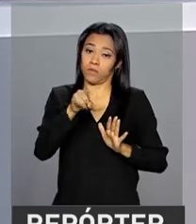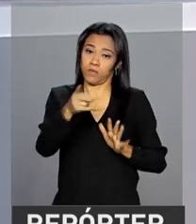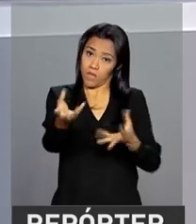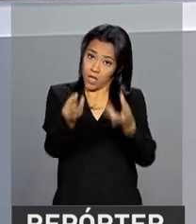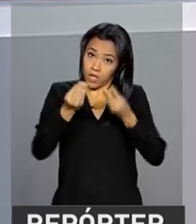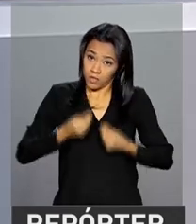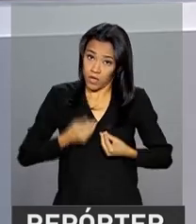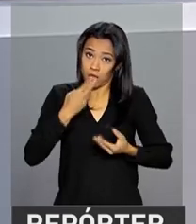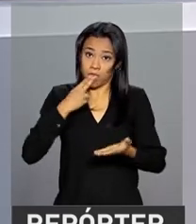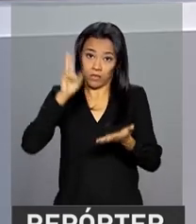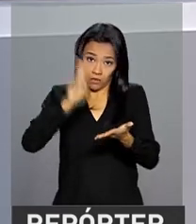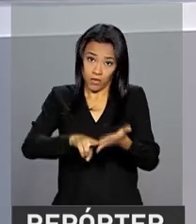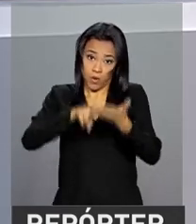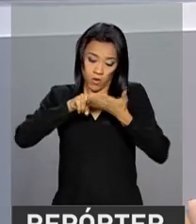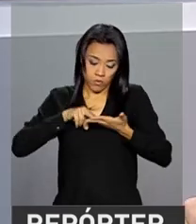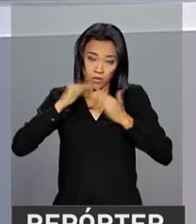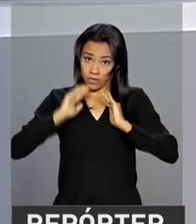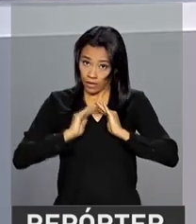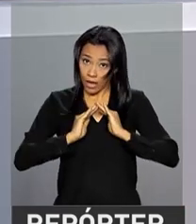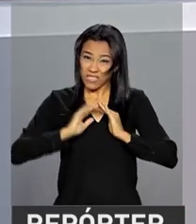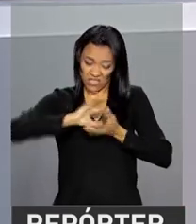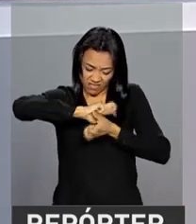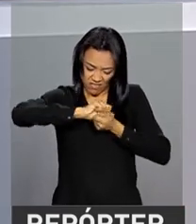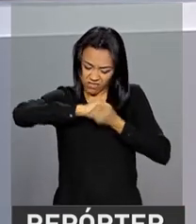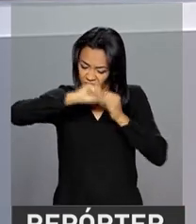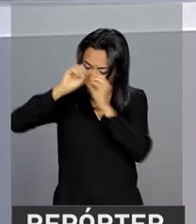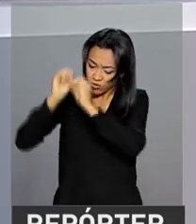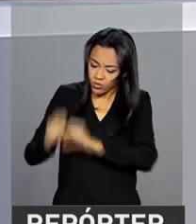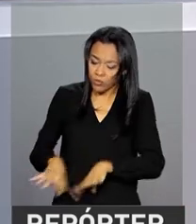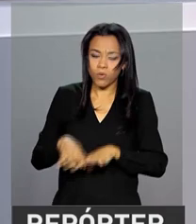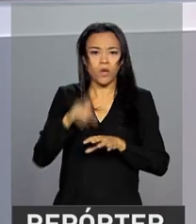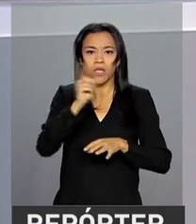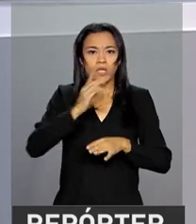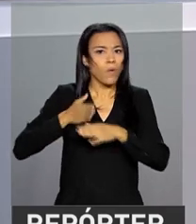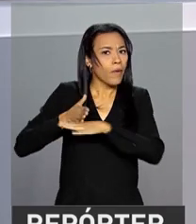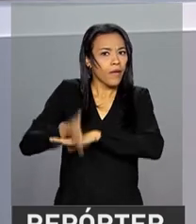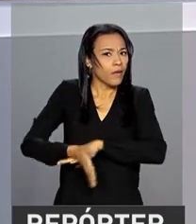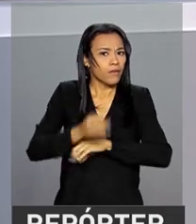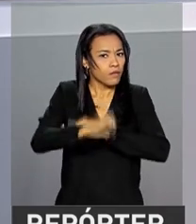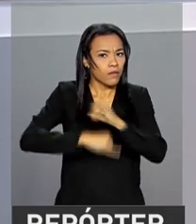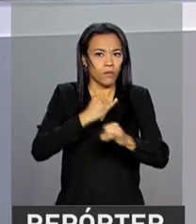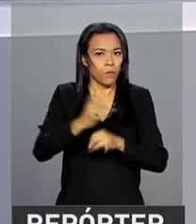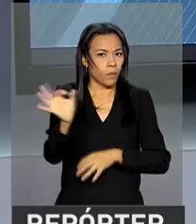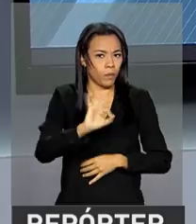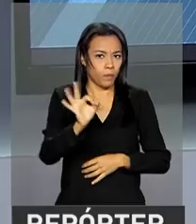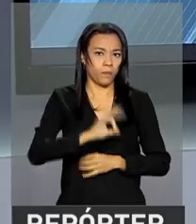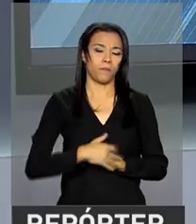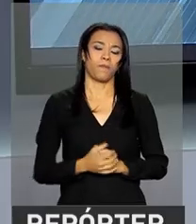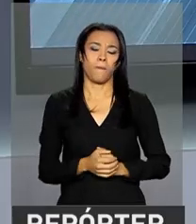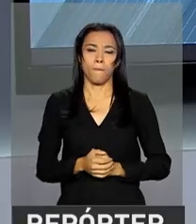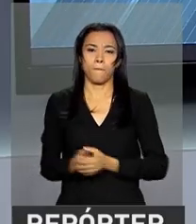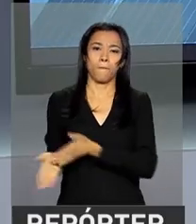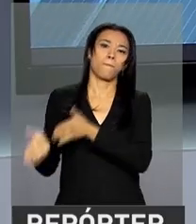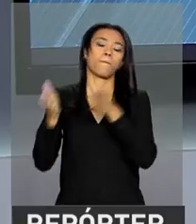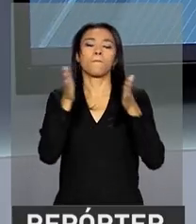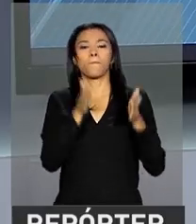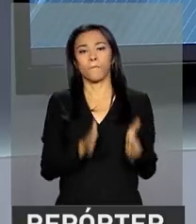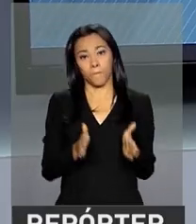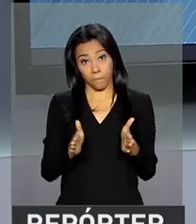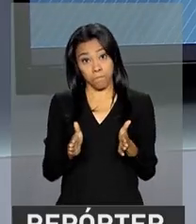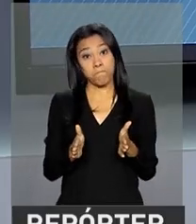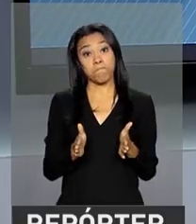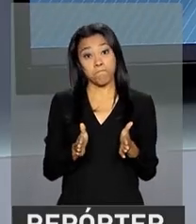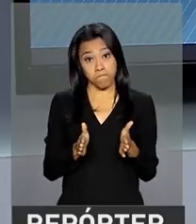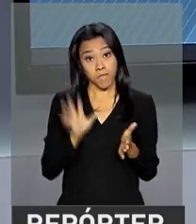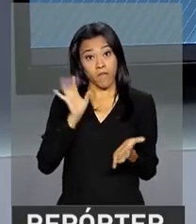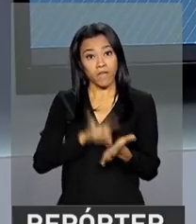esse tipo de correspondência destrua carta e não acesse o endereço eletrônico uma verdadeira radiografia